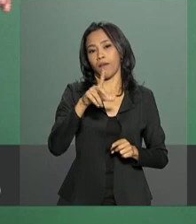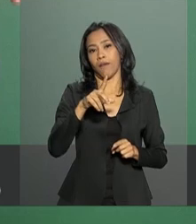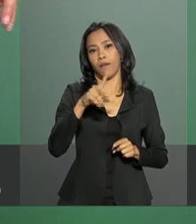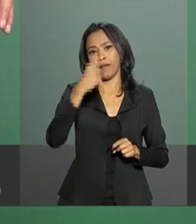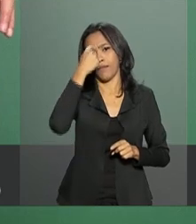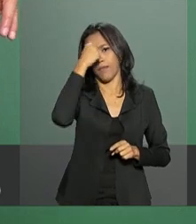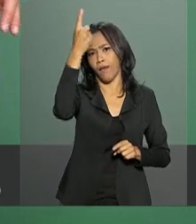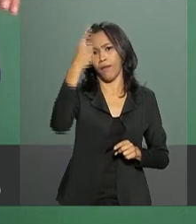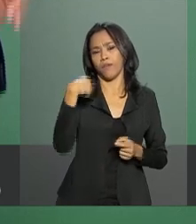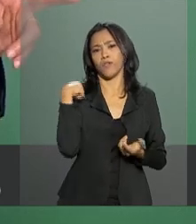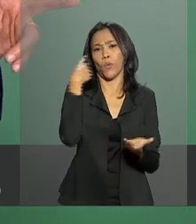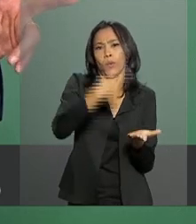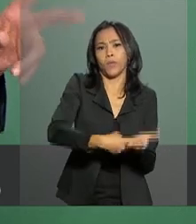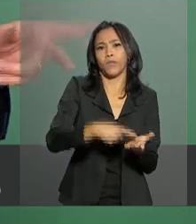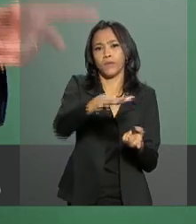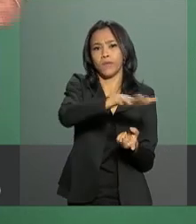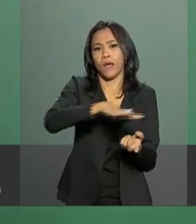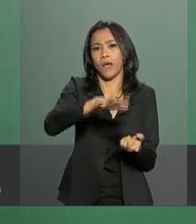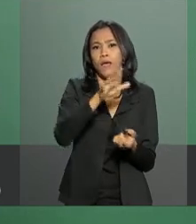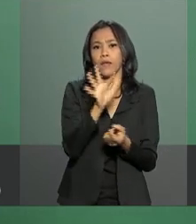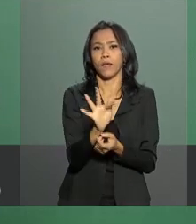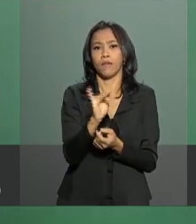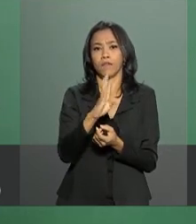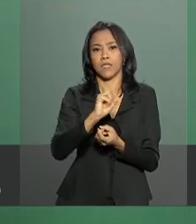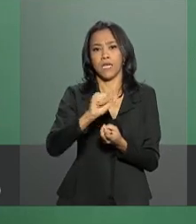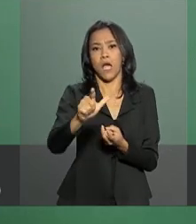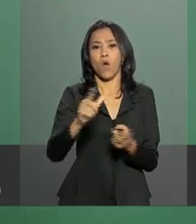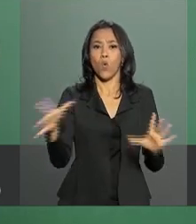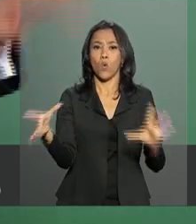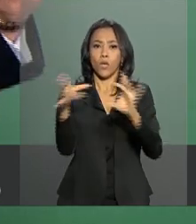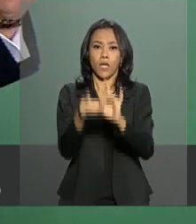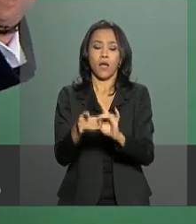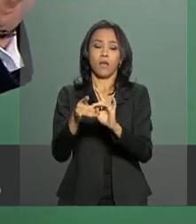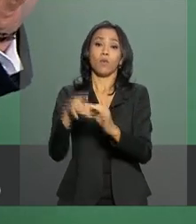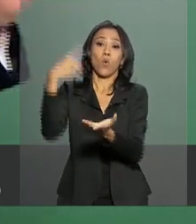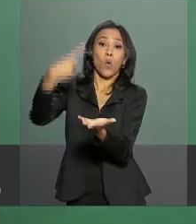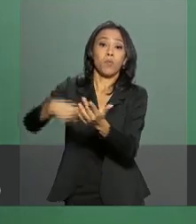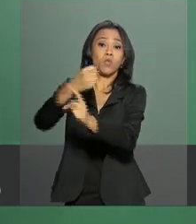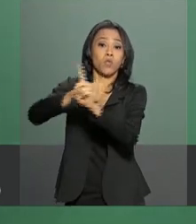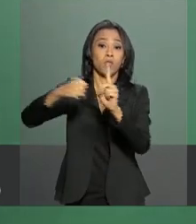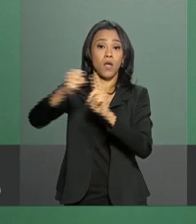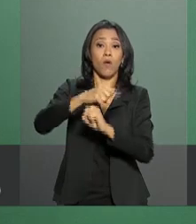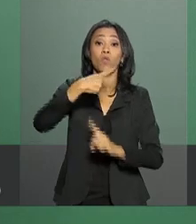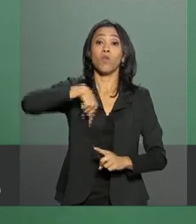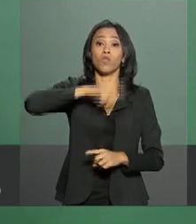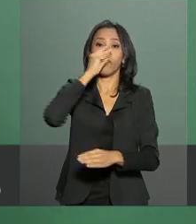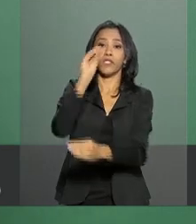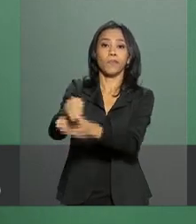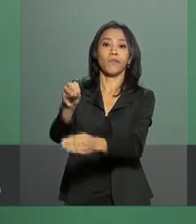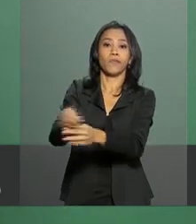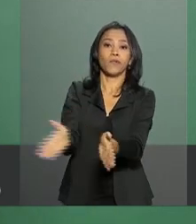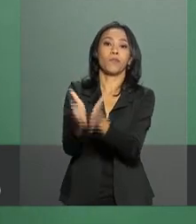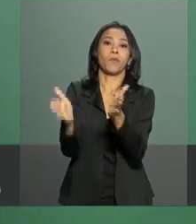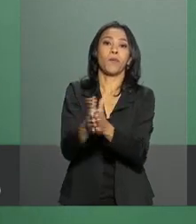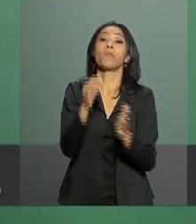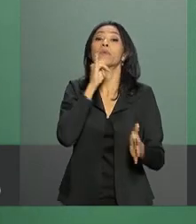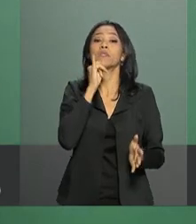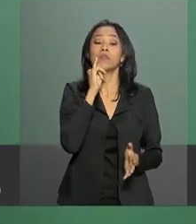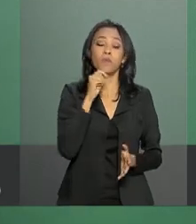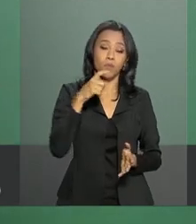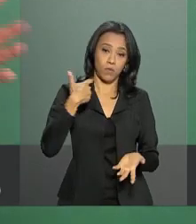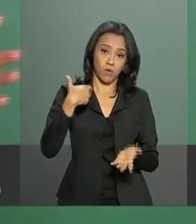conexão seu lado fiscal com a social nós estaríamos desprezando vulnerável do aqui o exemplo do bolsa família